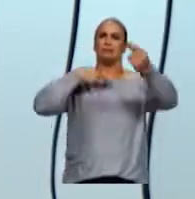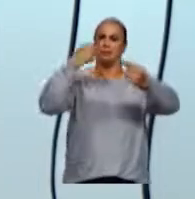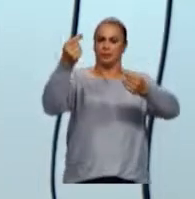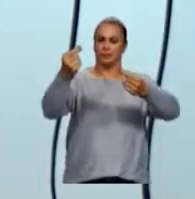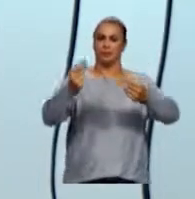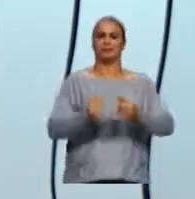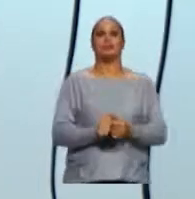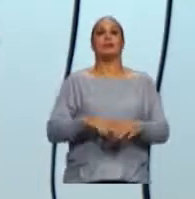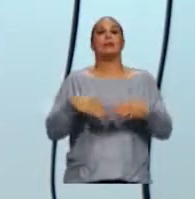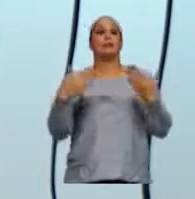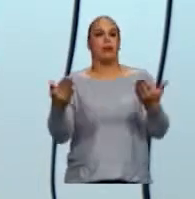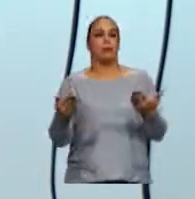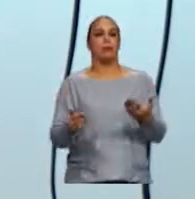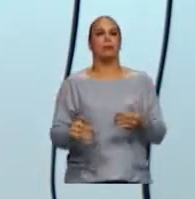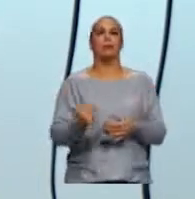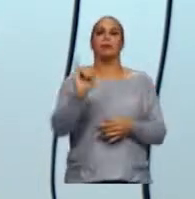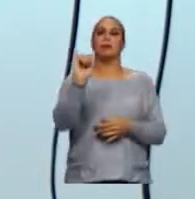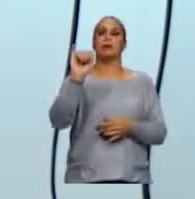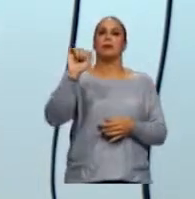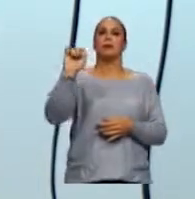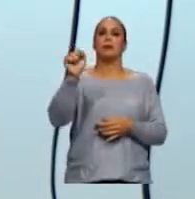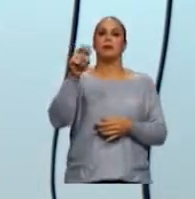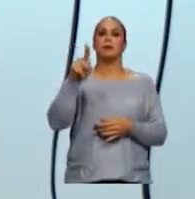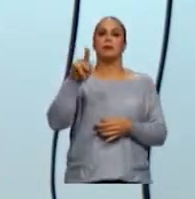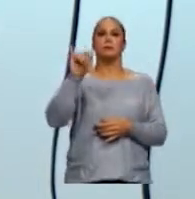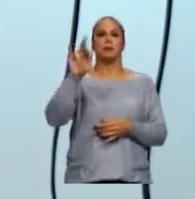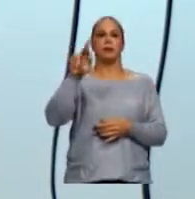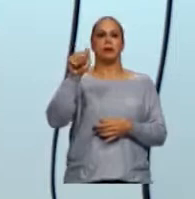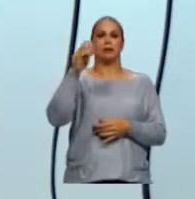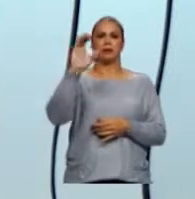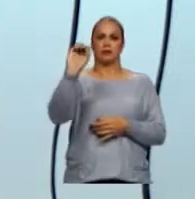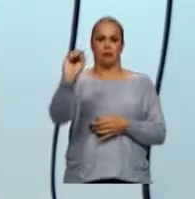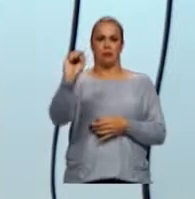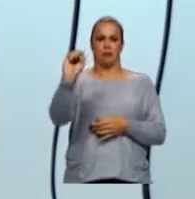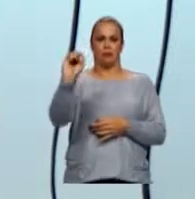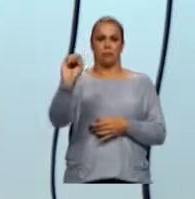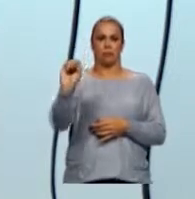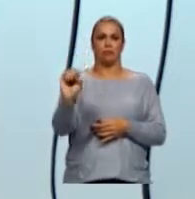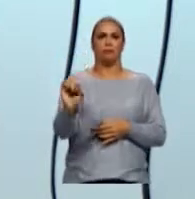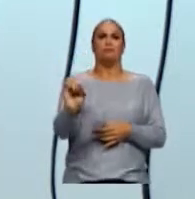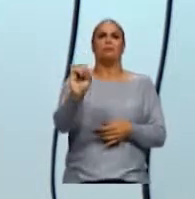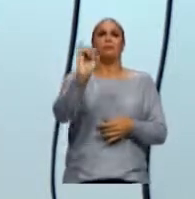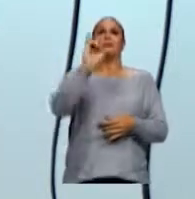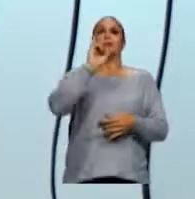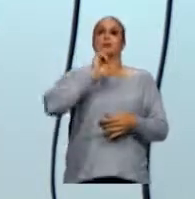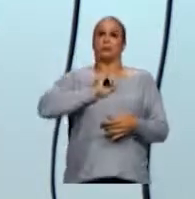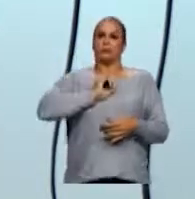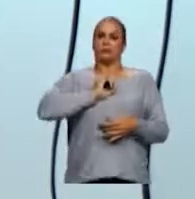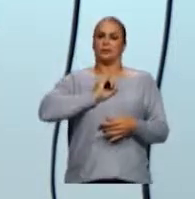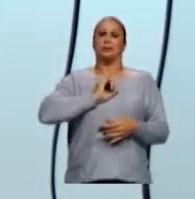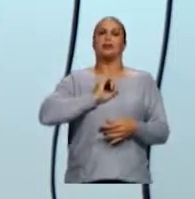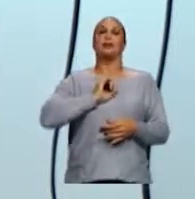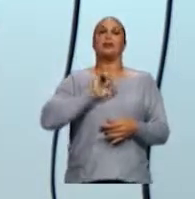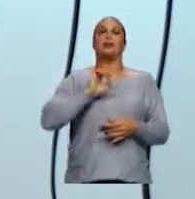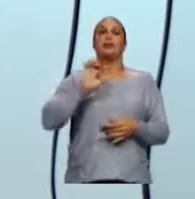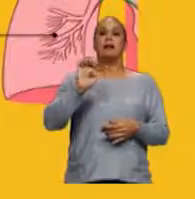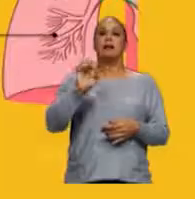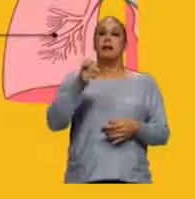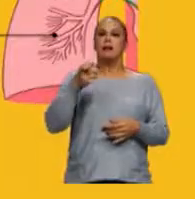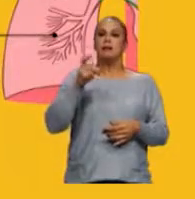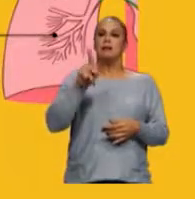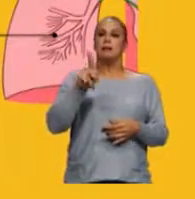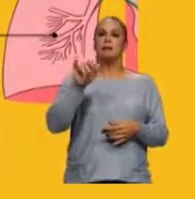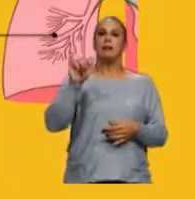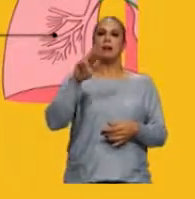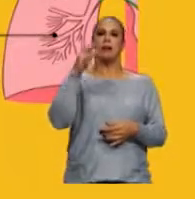Inspiração, entrada de ar até os pulmões, e a expiração é a saída de ar dos pulmões.